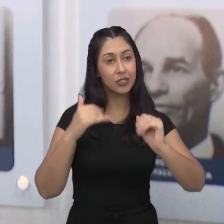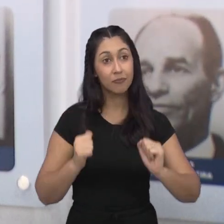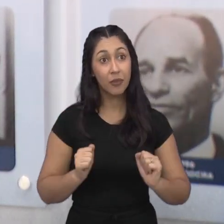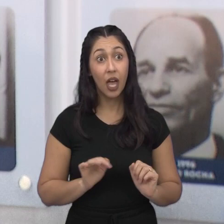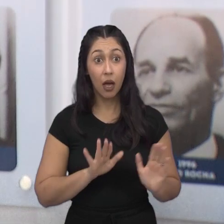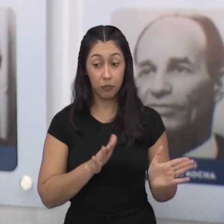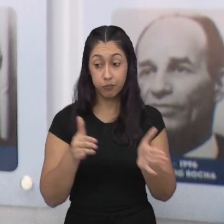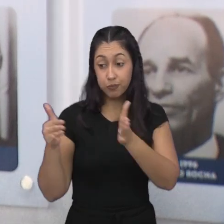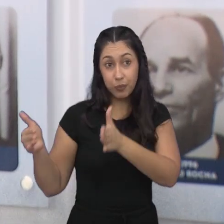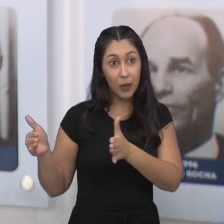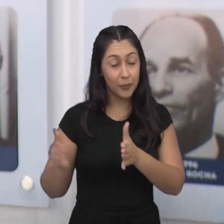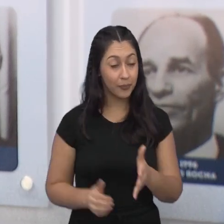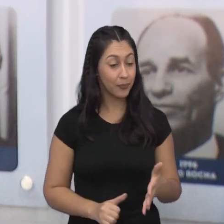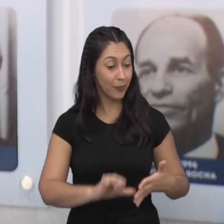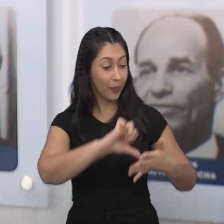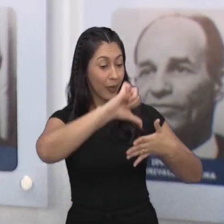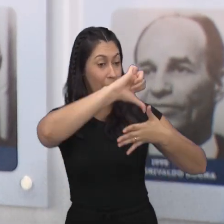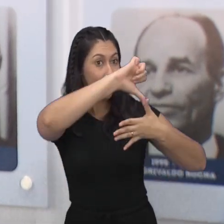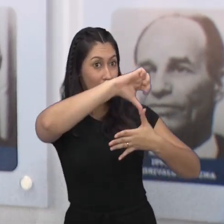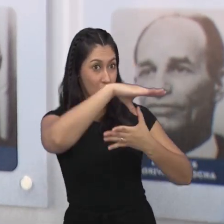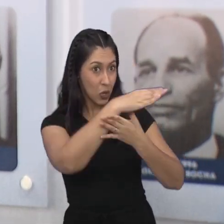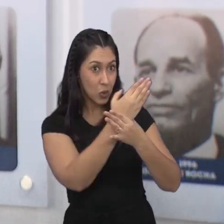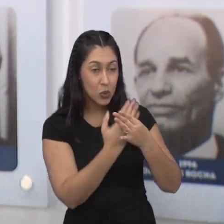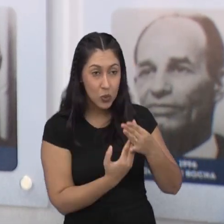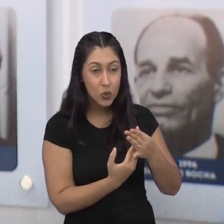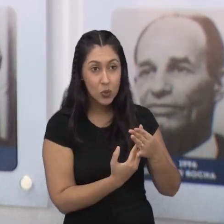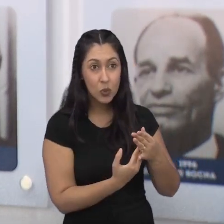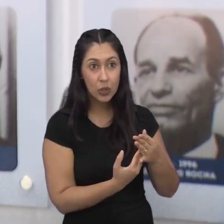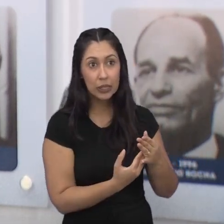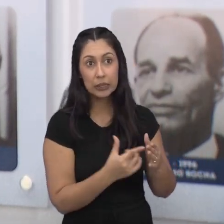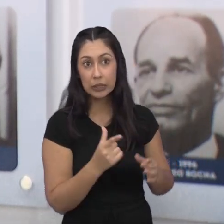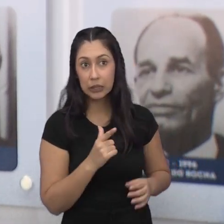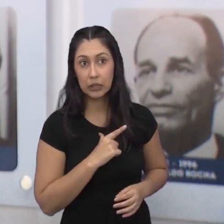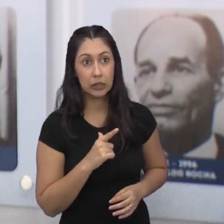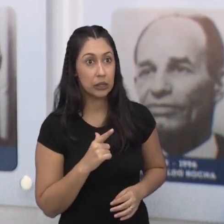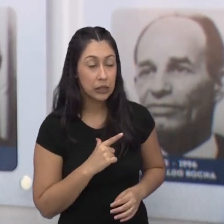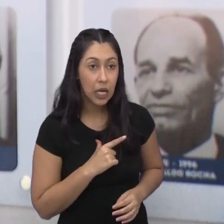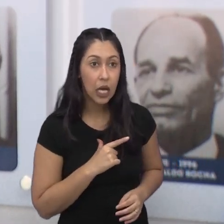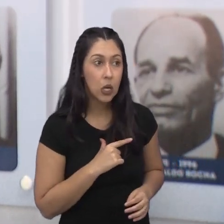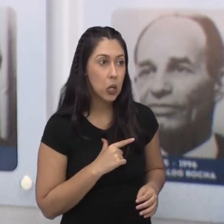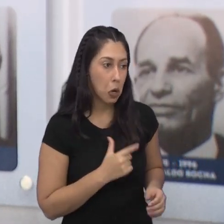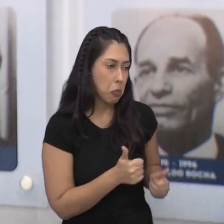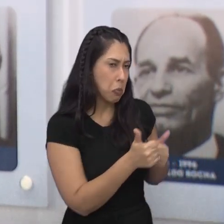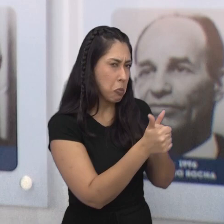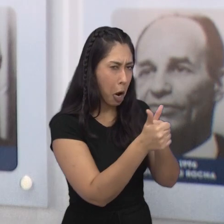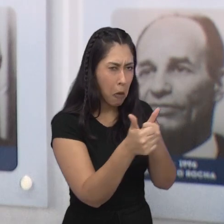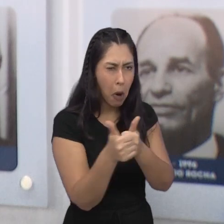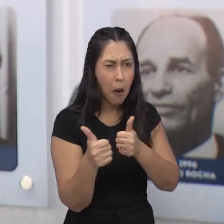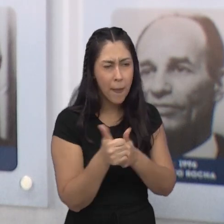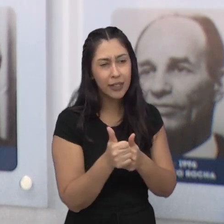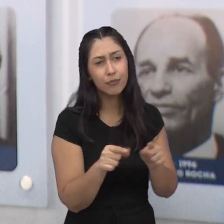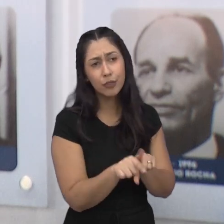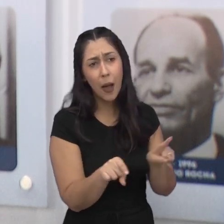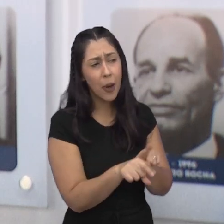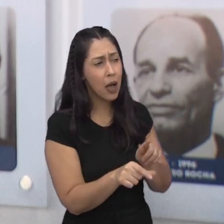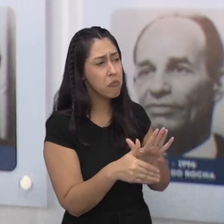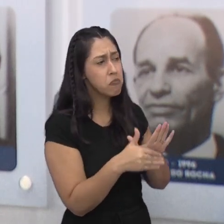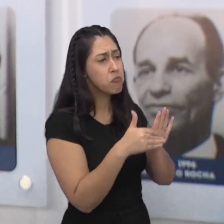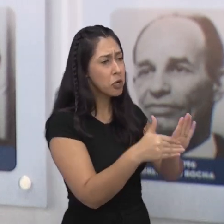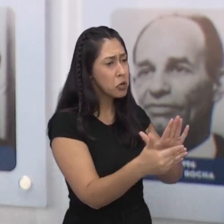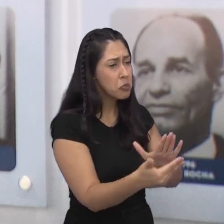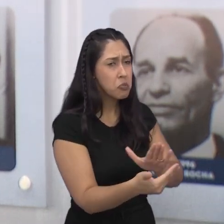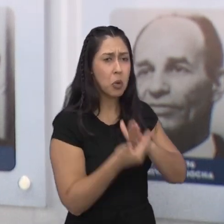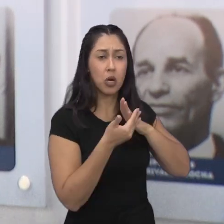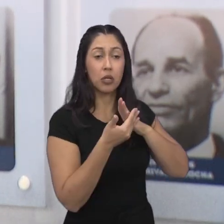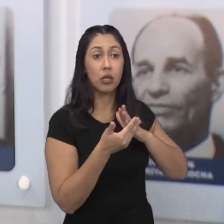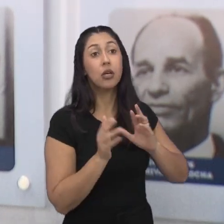do Mercosul, a gente tem, além dessa questão de proximidade, é uma cooperação entre os países.